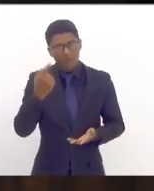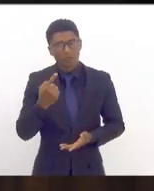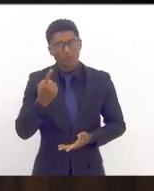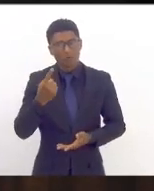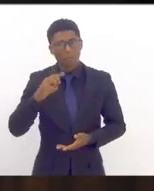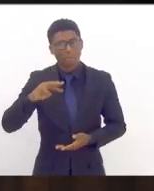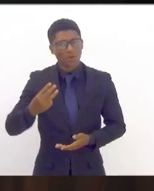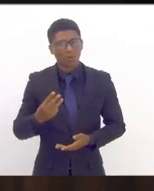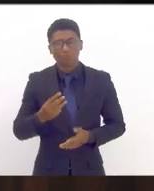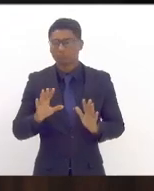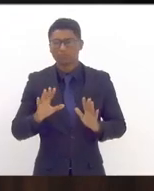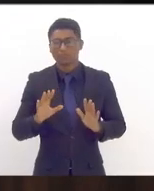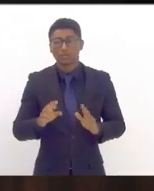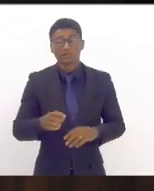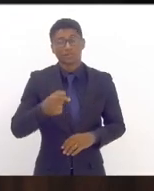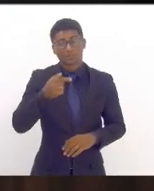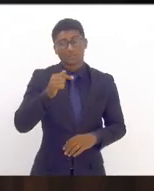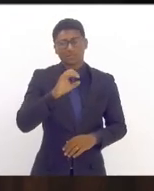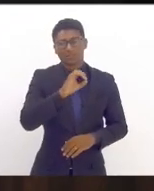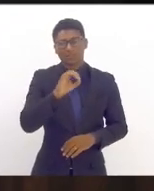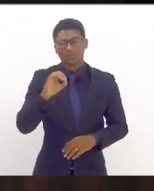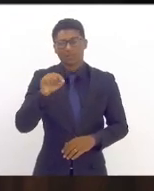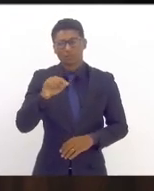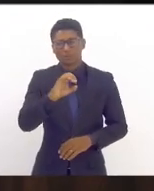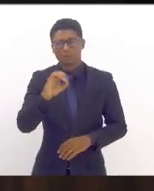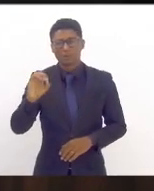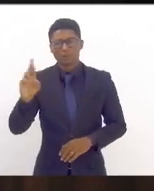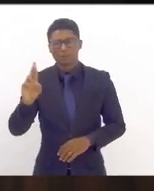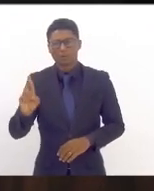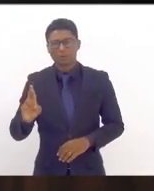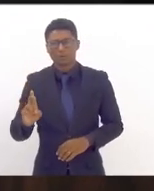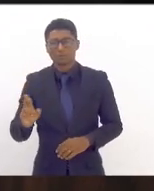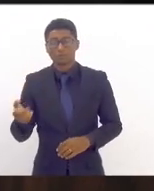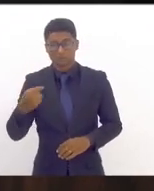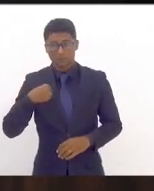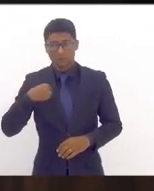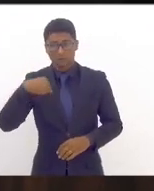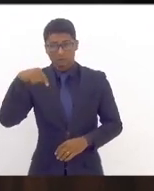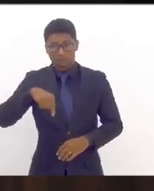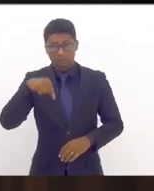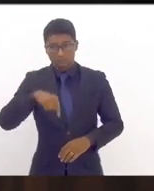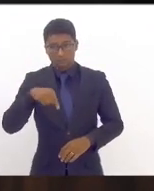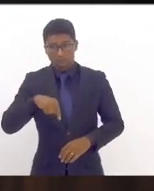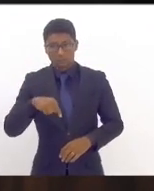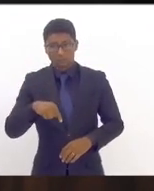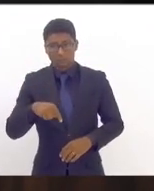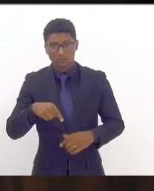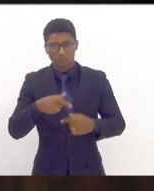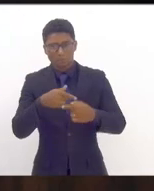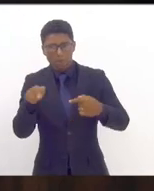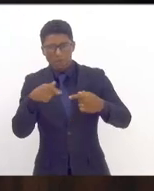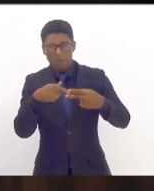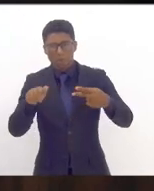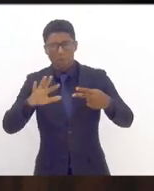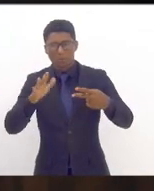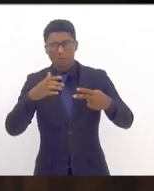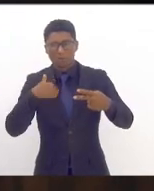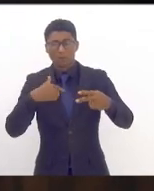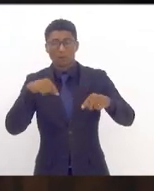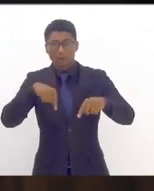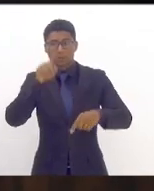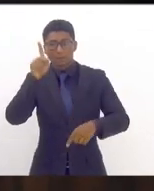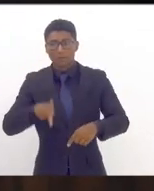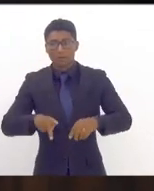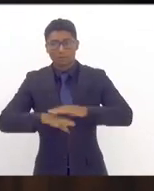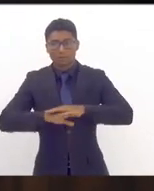coisa recebeu 700 e poucos mil eu estou encerrando meus trabalhos mais uma semana ou duas a gente ficou